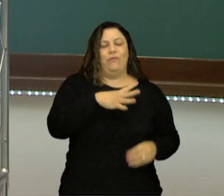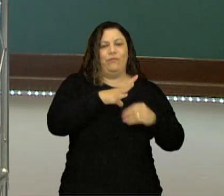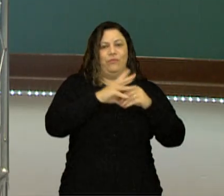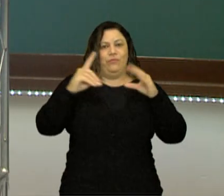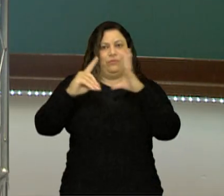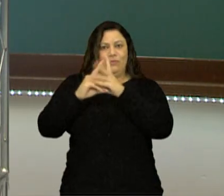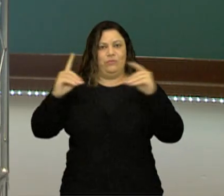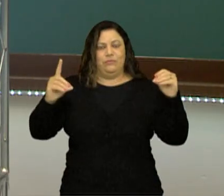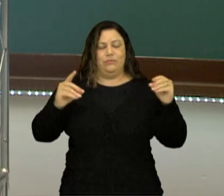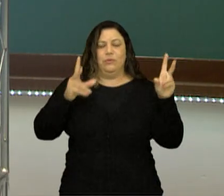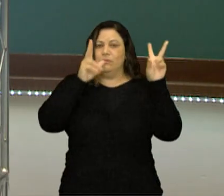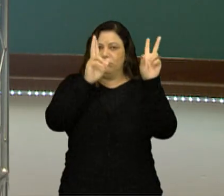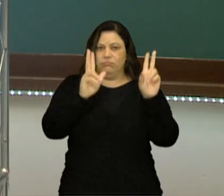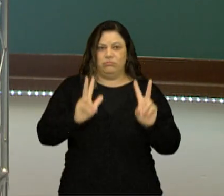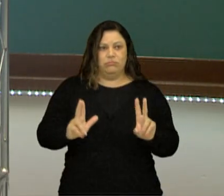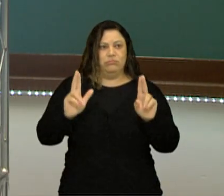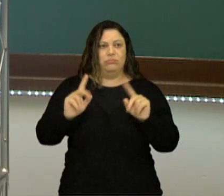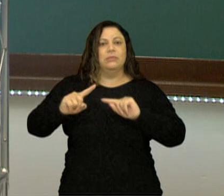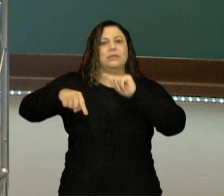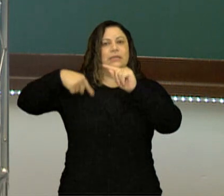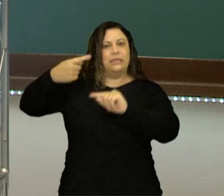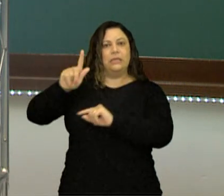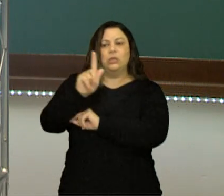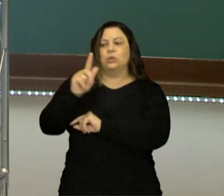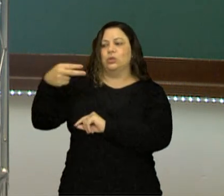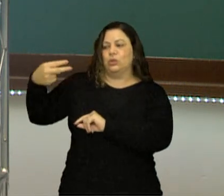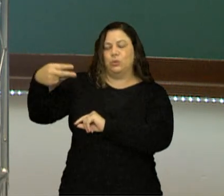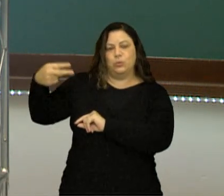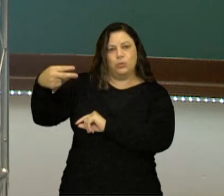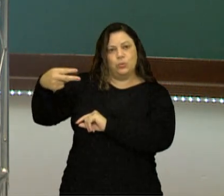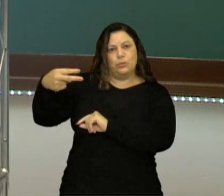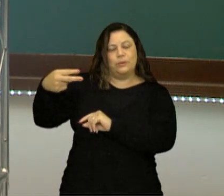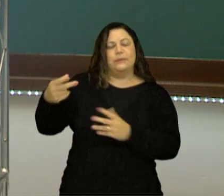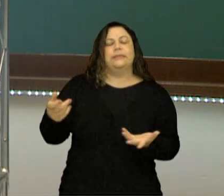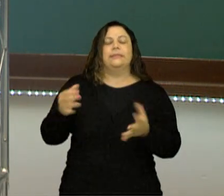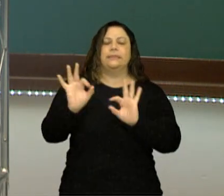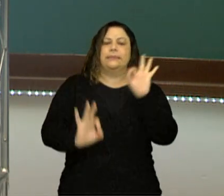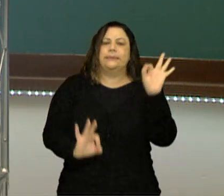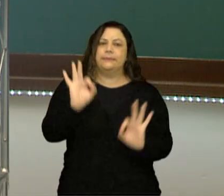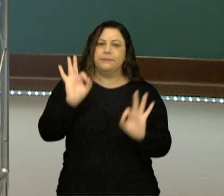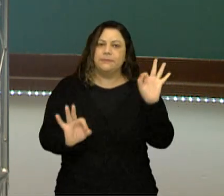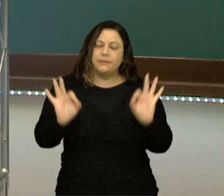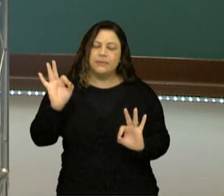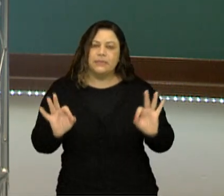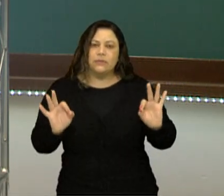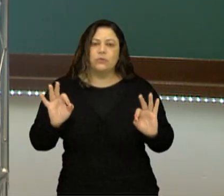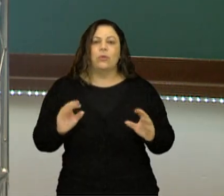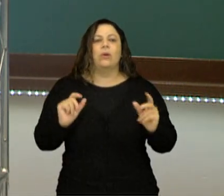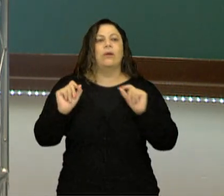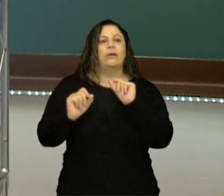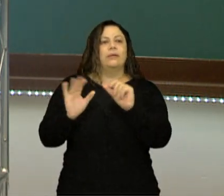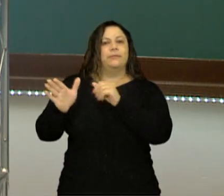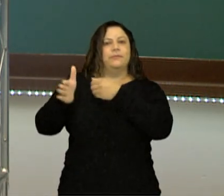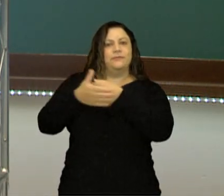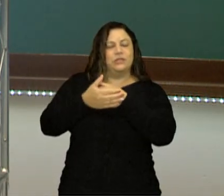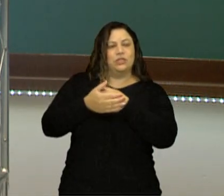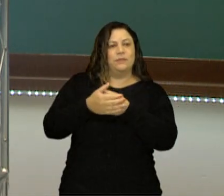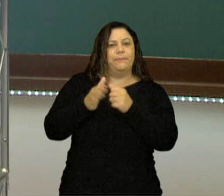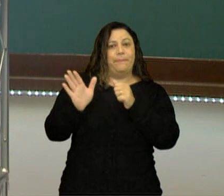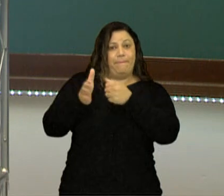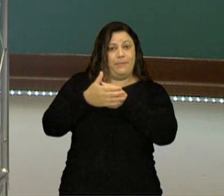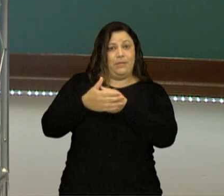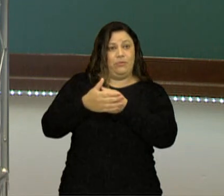mesma quantidade. E na fase G2, né, que é a fase já preparatória para o fechamento e